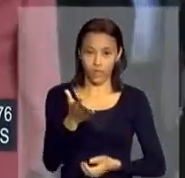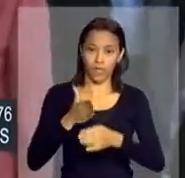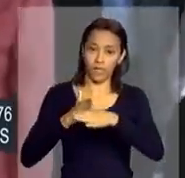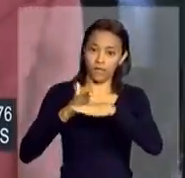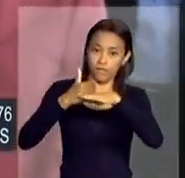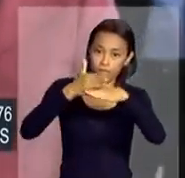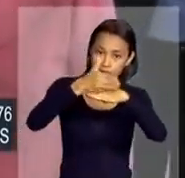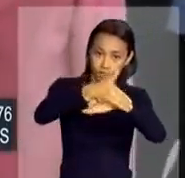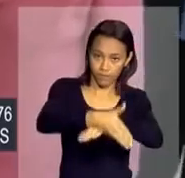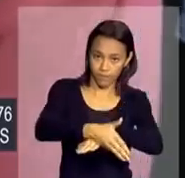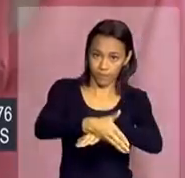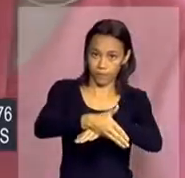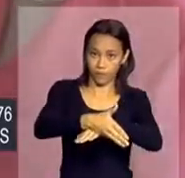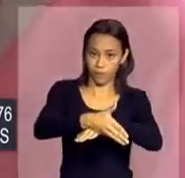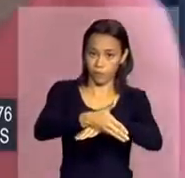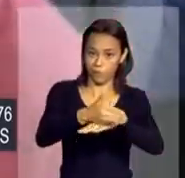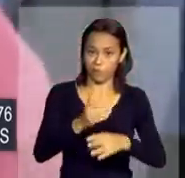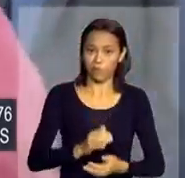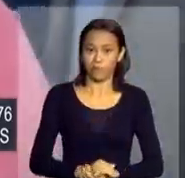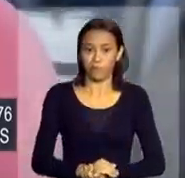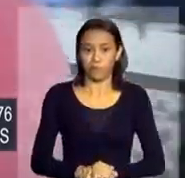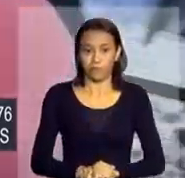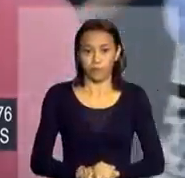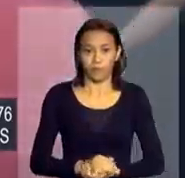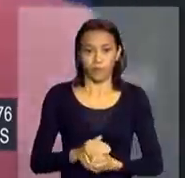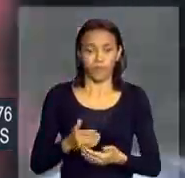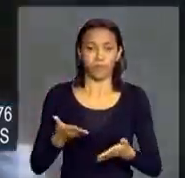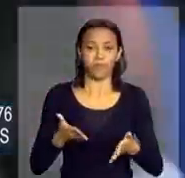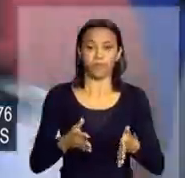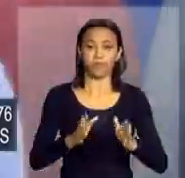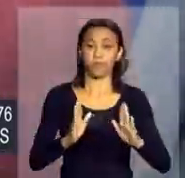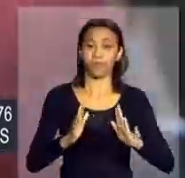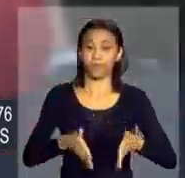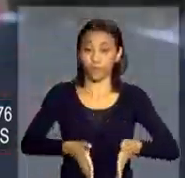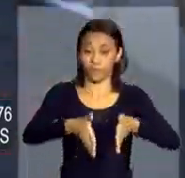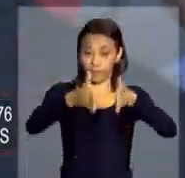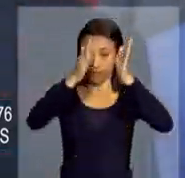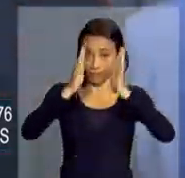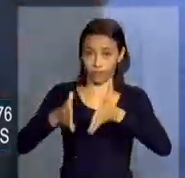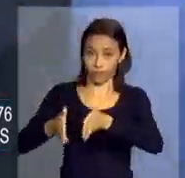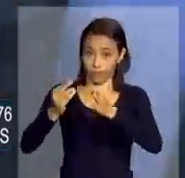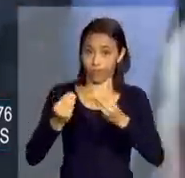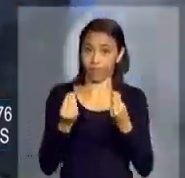entrando no residencial, se aproximando do